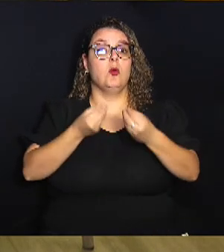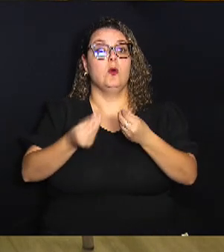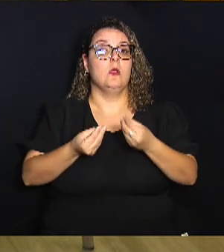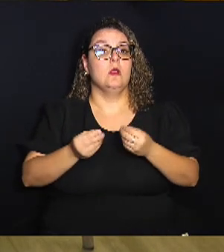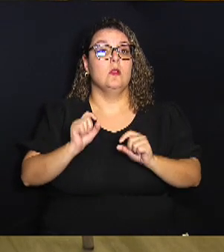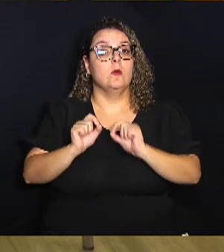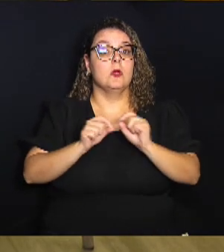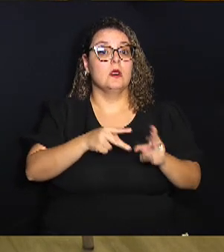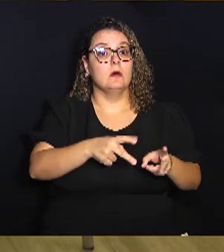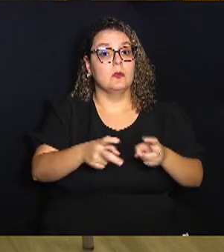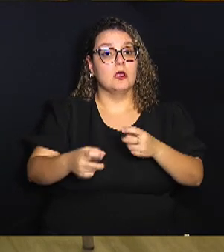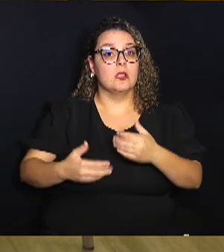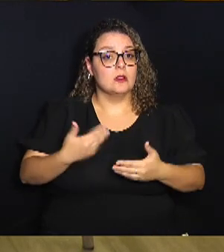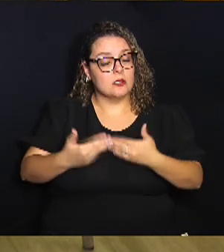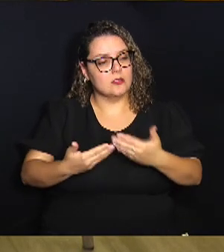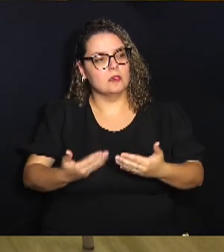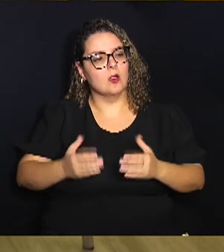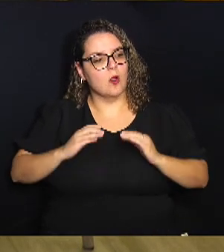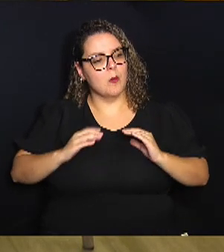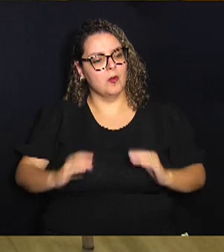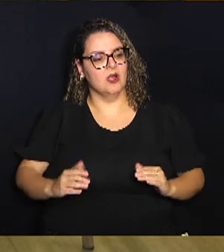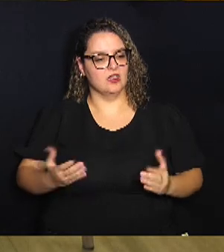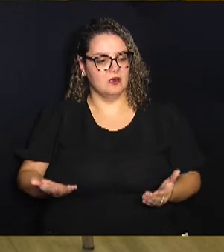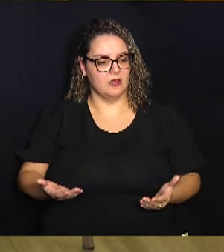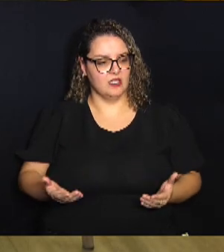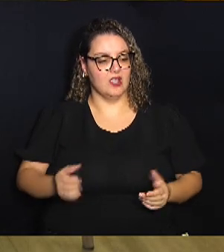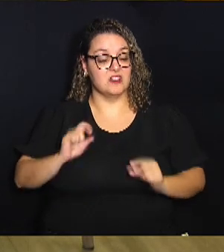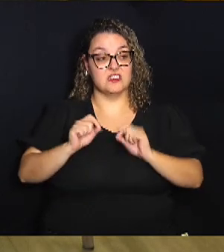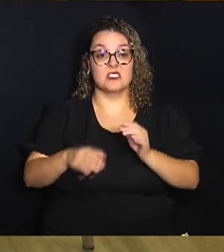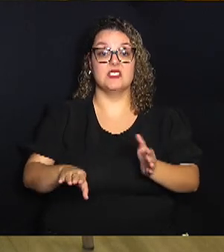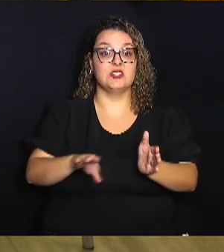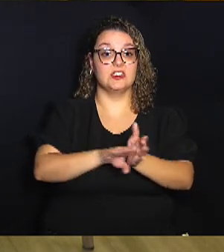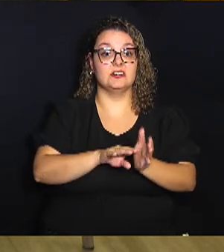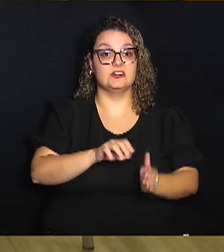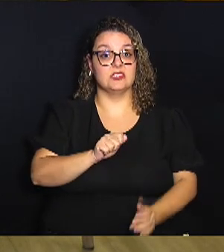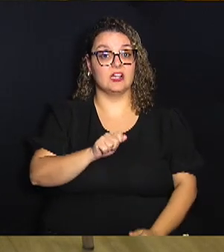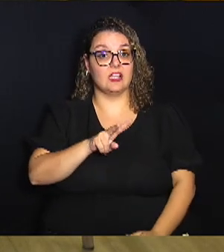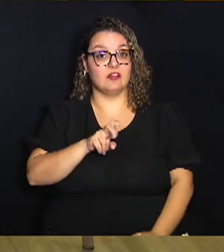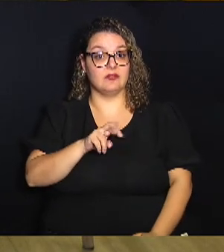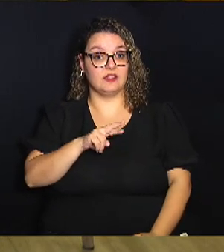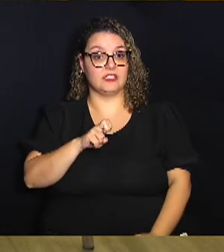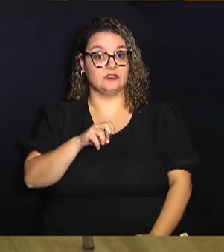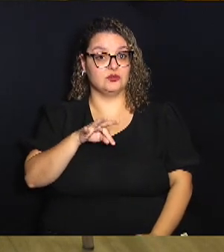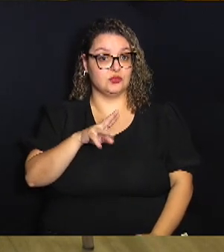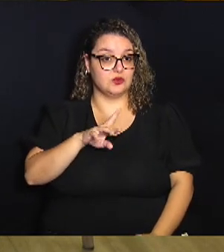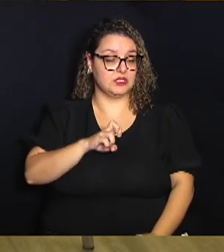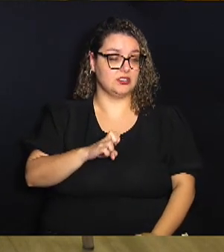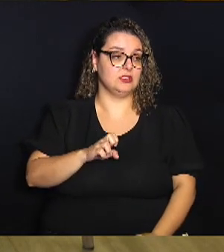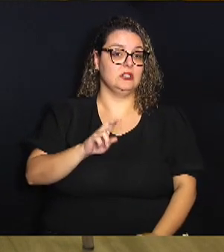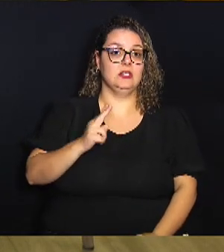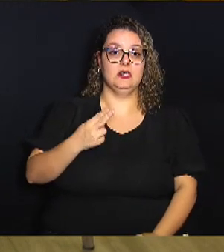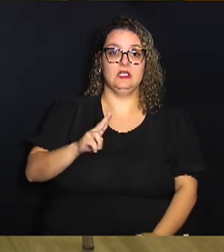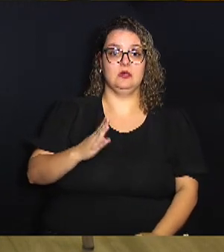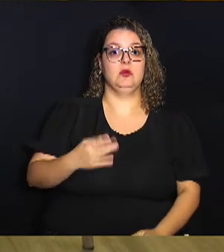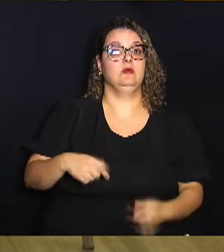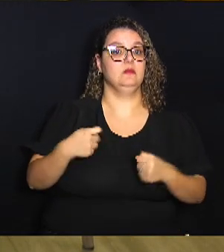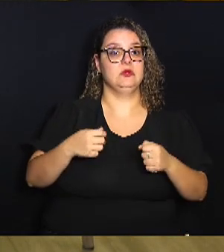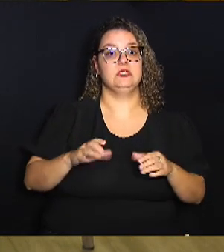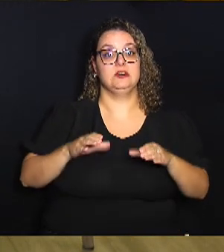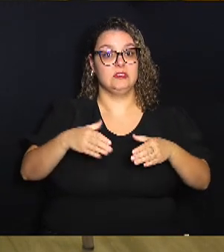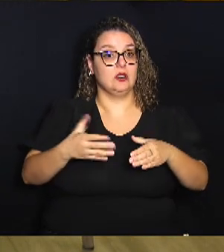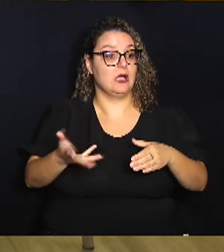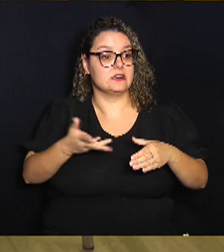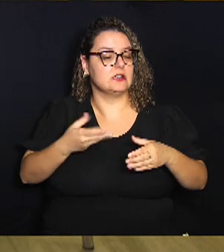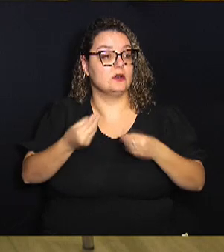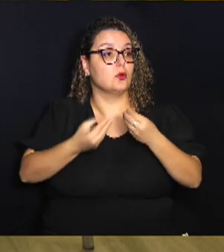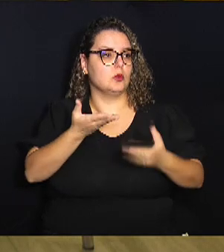têm percebido nessa questão comportamental de quem chega até vocês e fala, eu preciso ser incubado, preciso ser acelerado? Como é